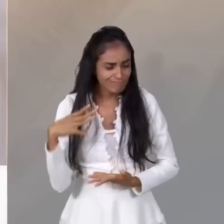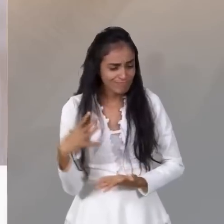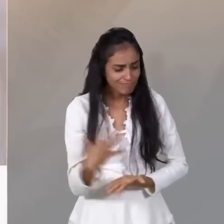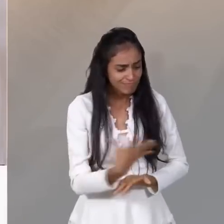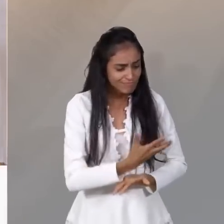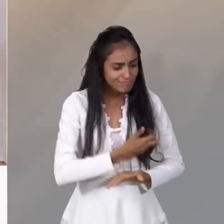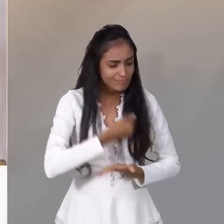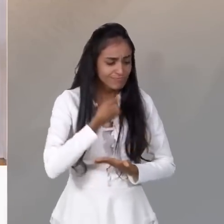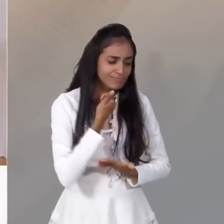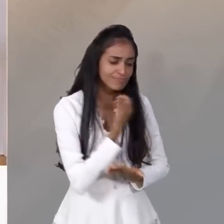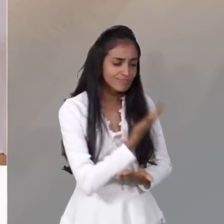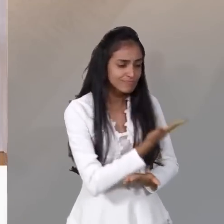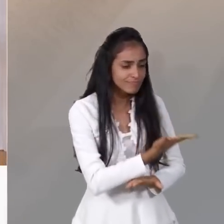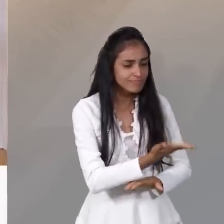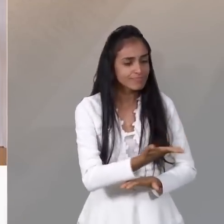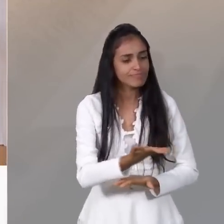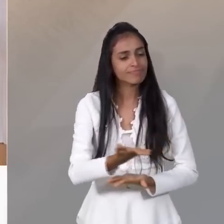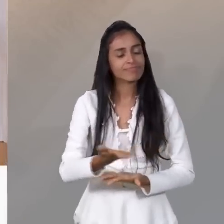te